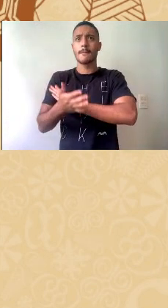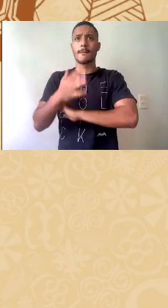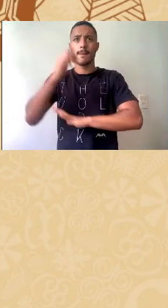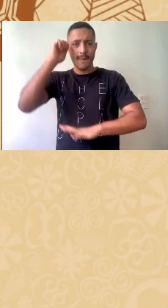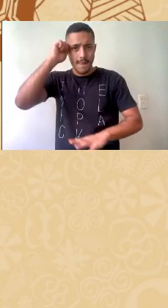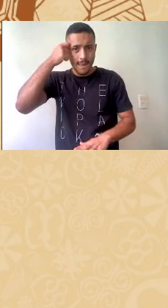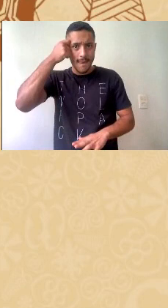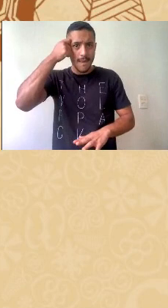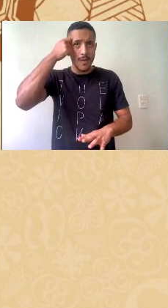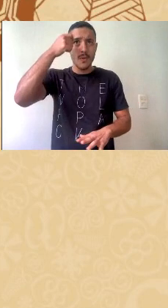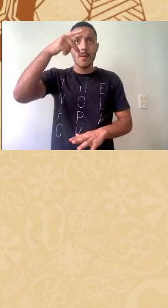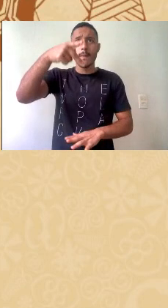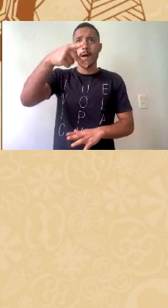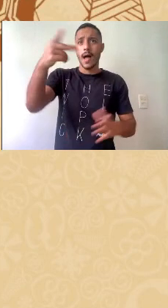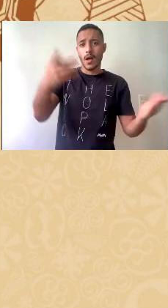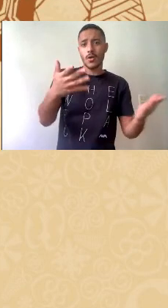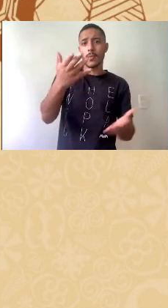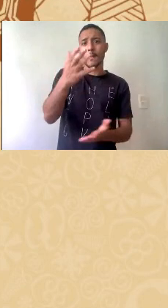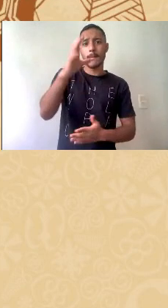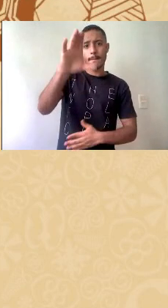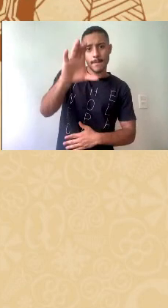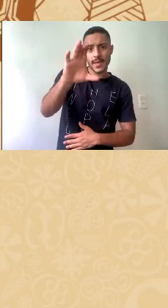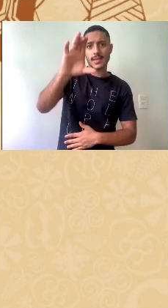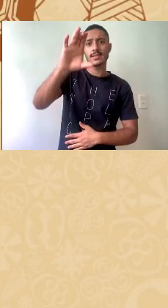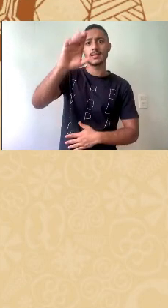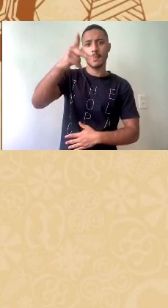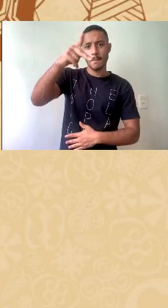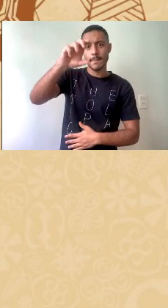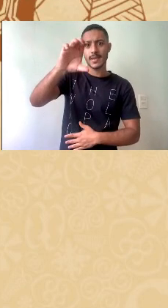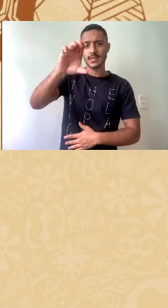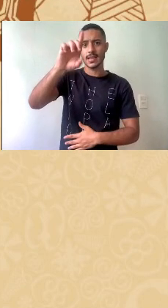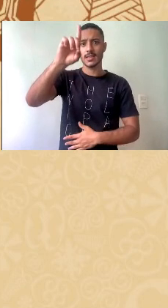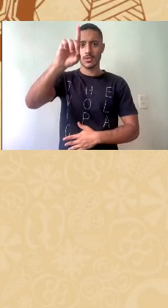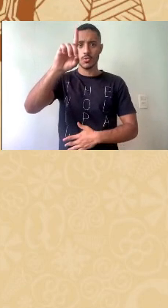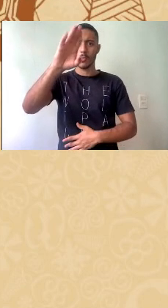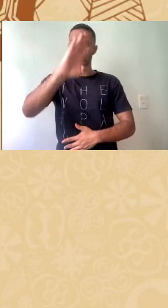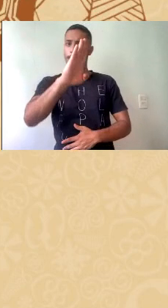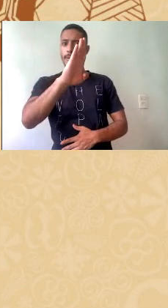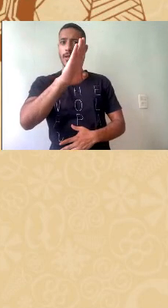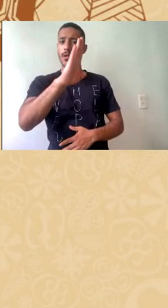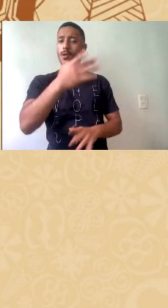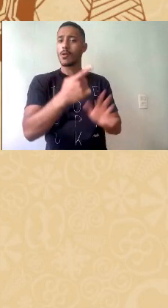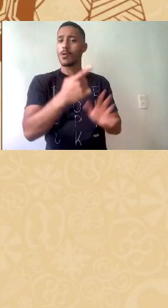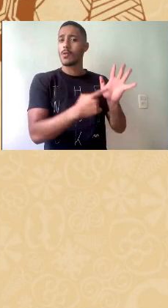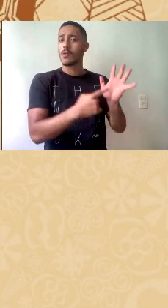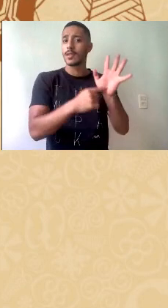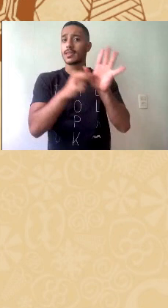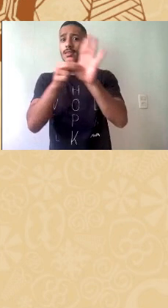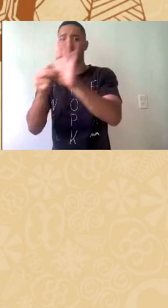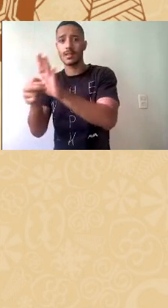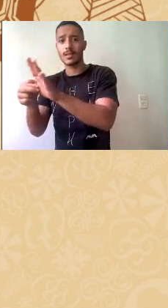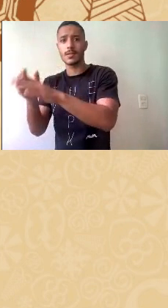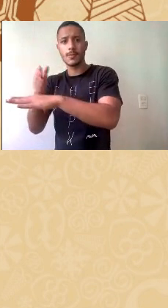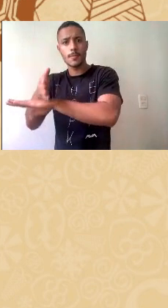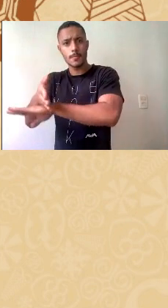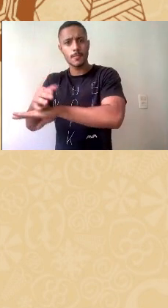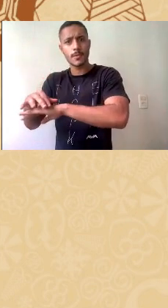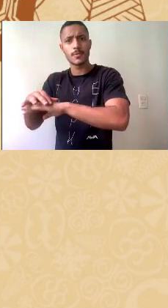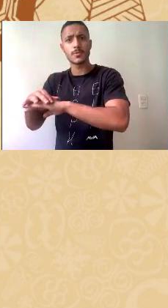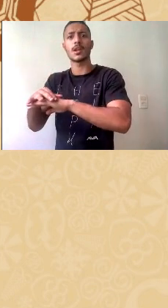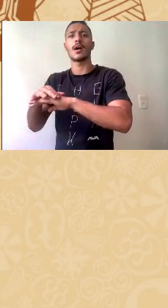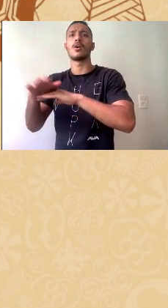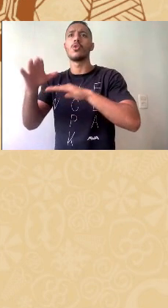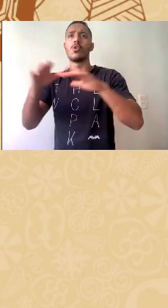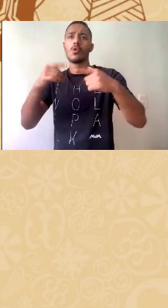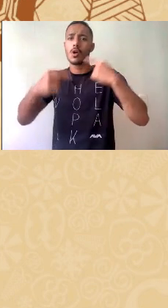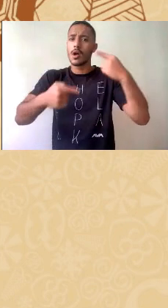se opor a esse projeto, trazendo um dilema muito, muito importante que vai atravessar os debates até hoje, que é o que